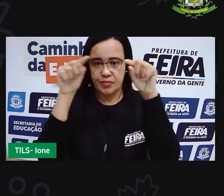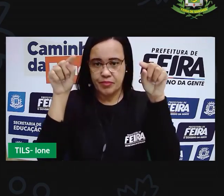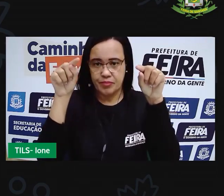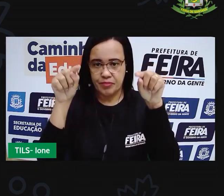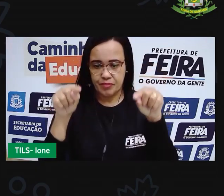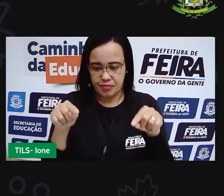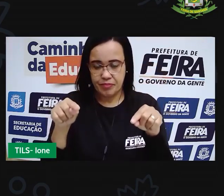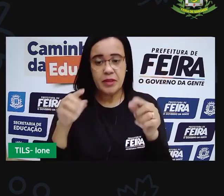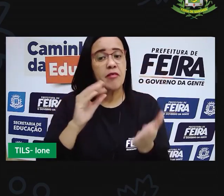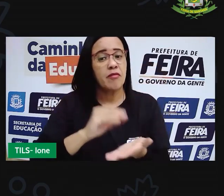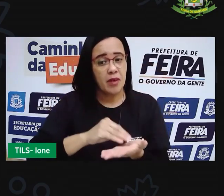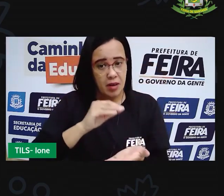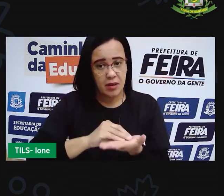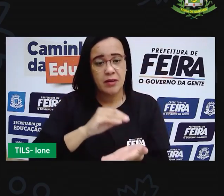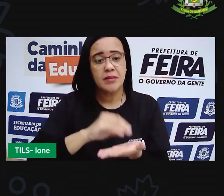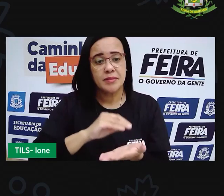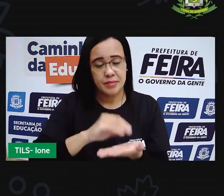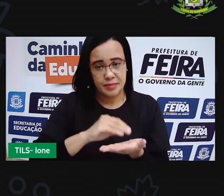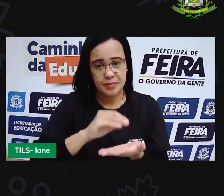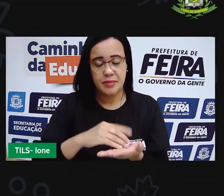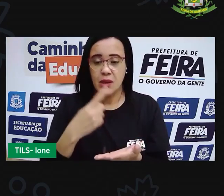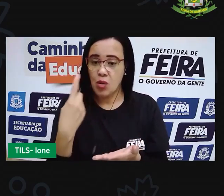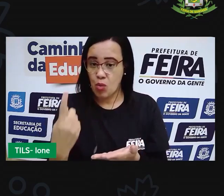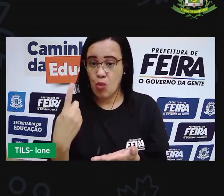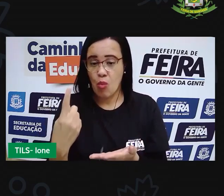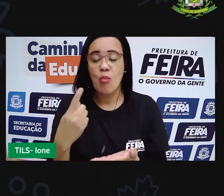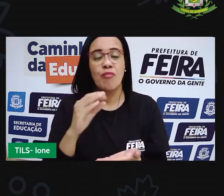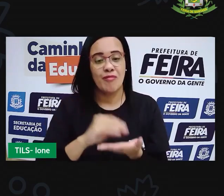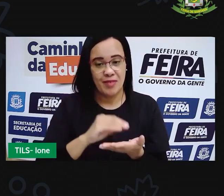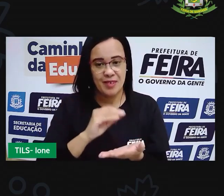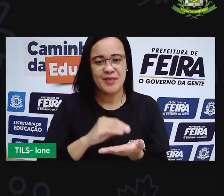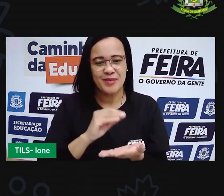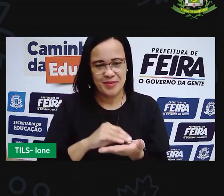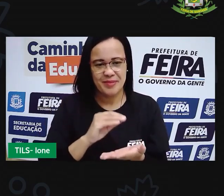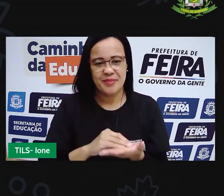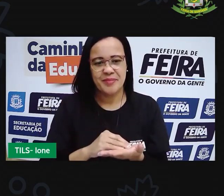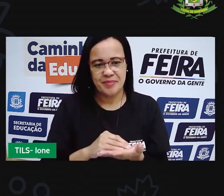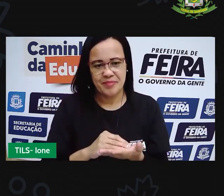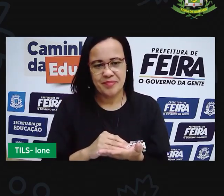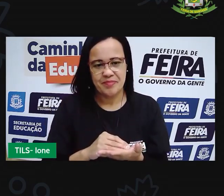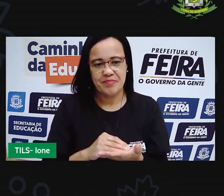Esse quadrado está completo ou está faltando alguma coisa?